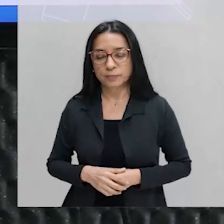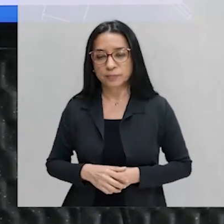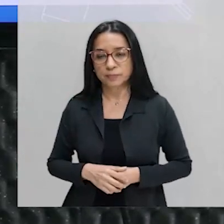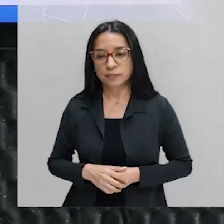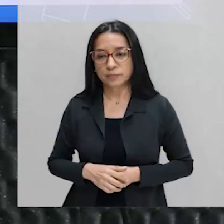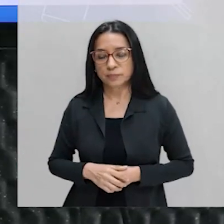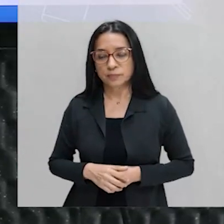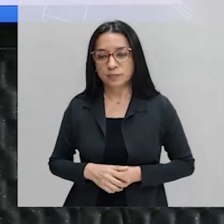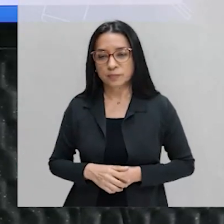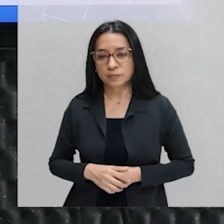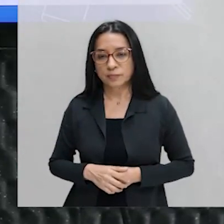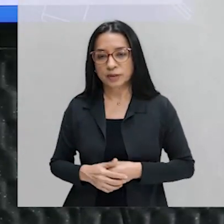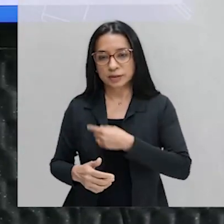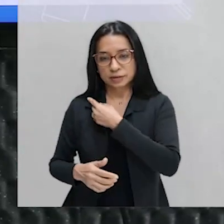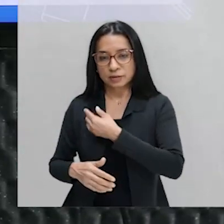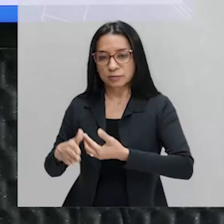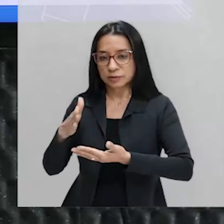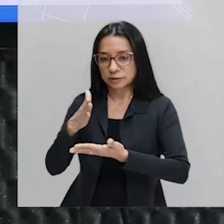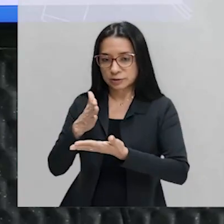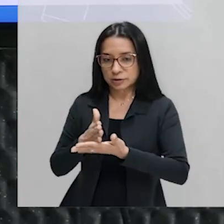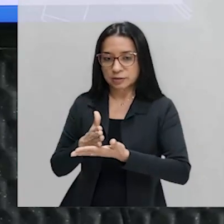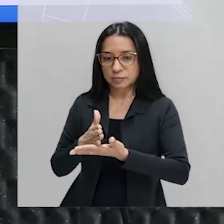E nesse caso é uma segmentação